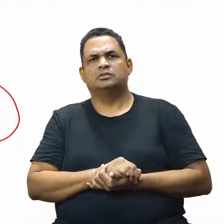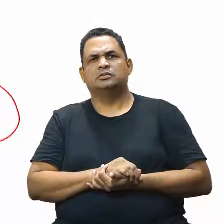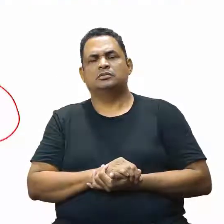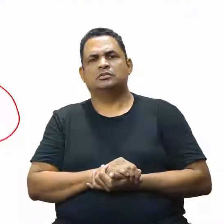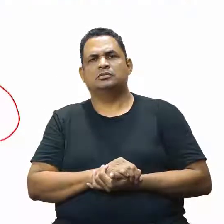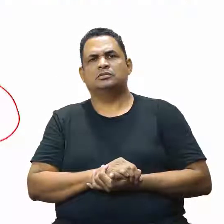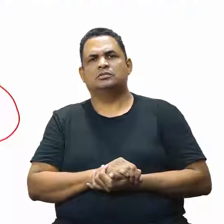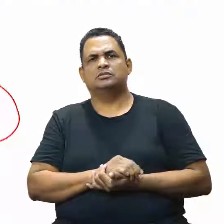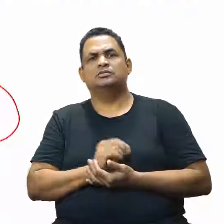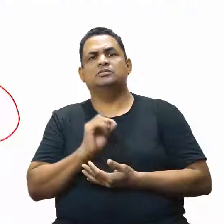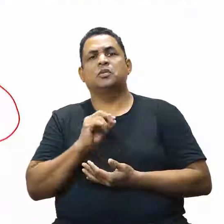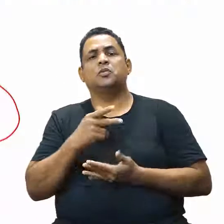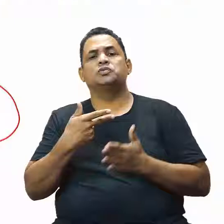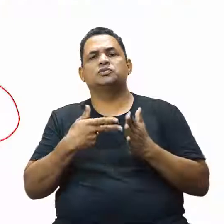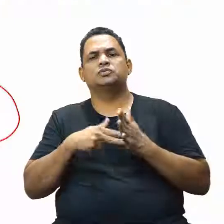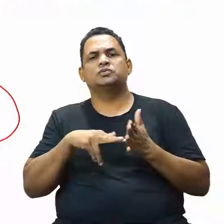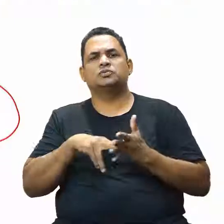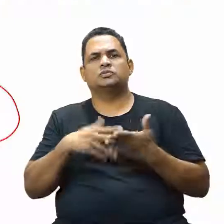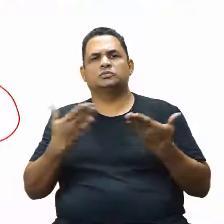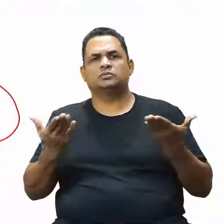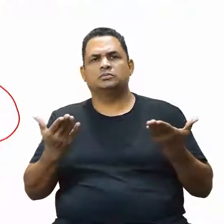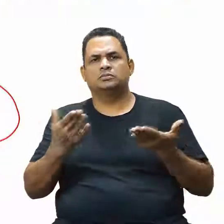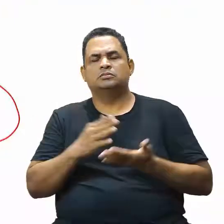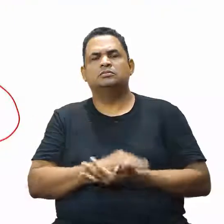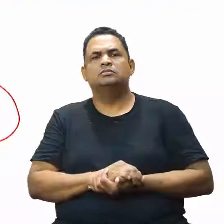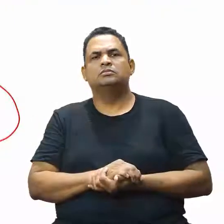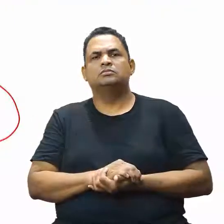O que significa isso?